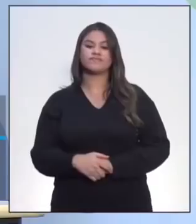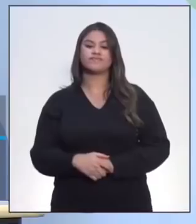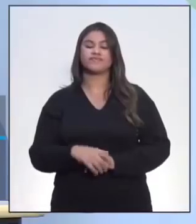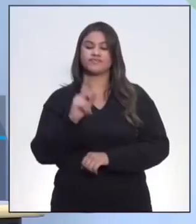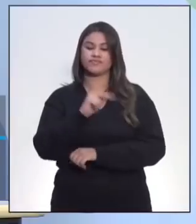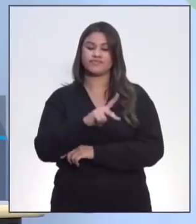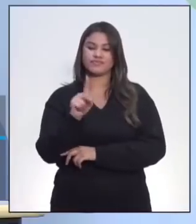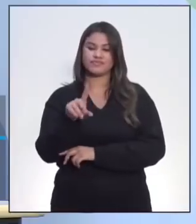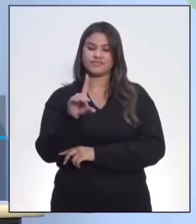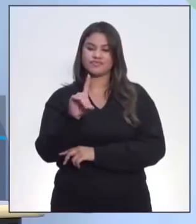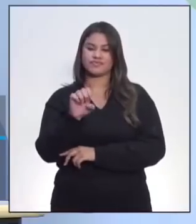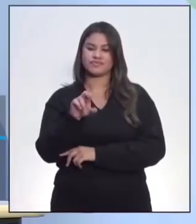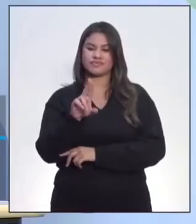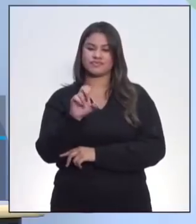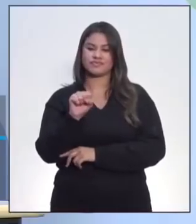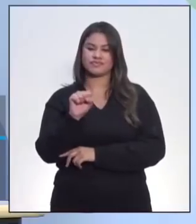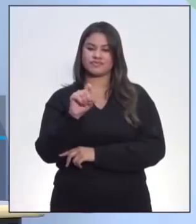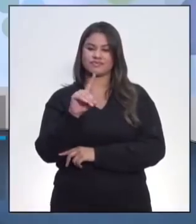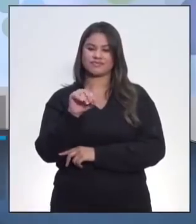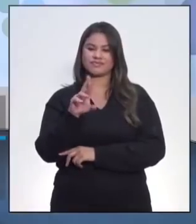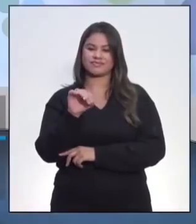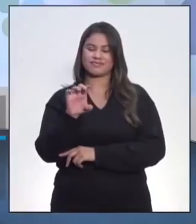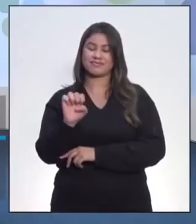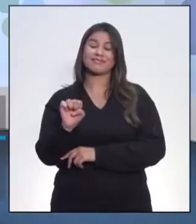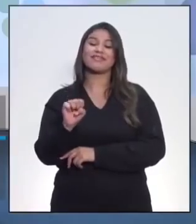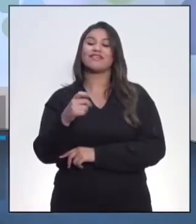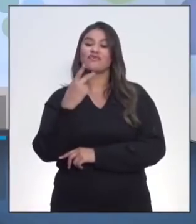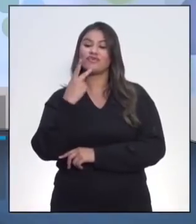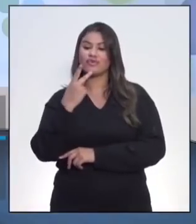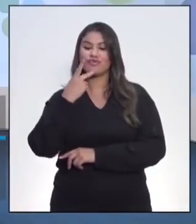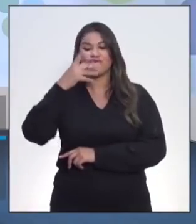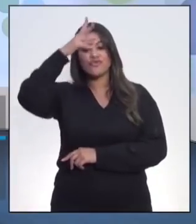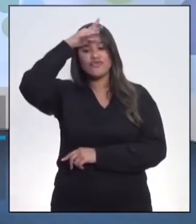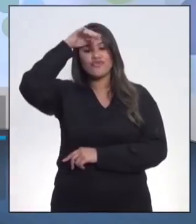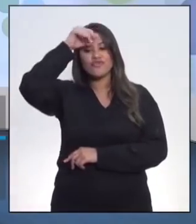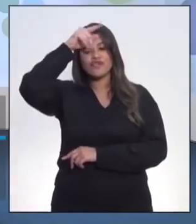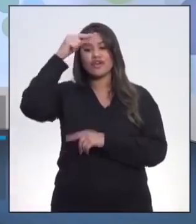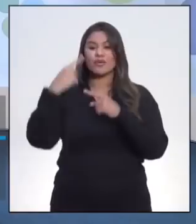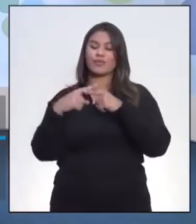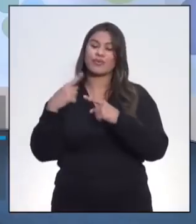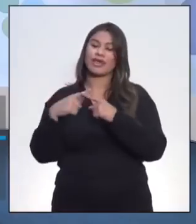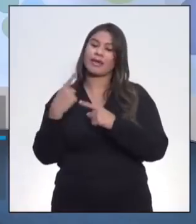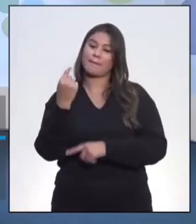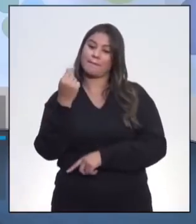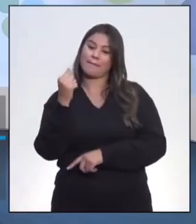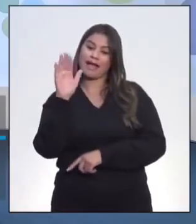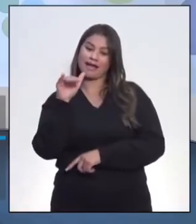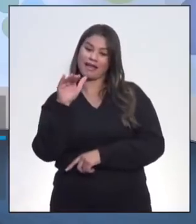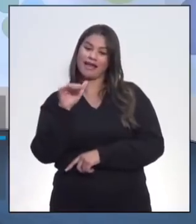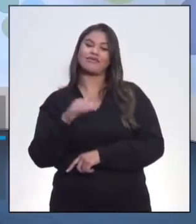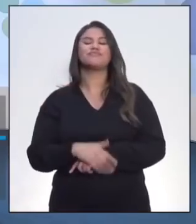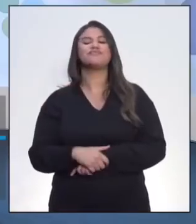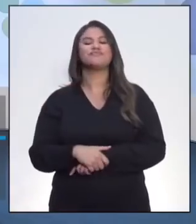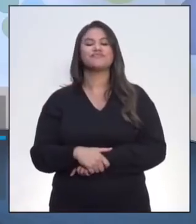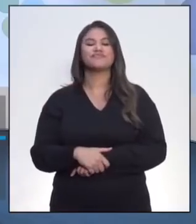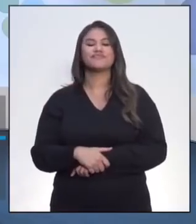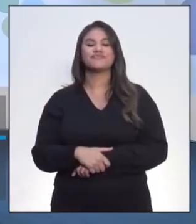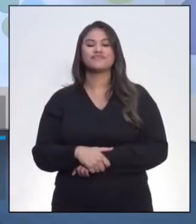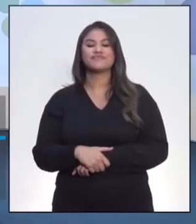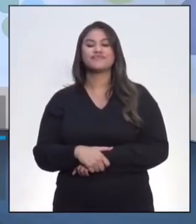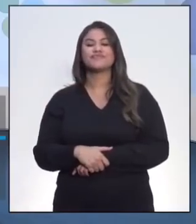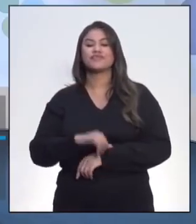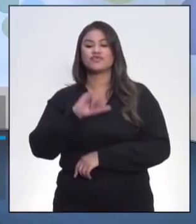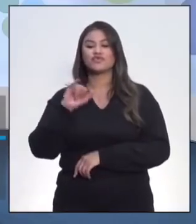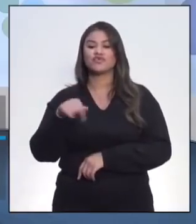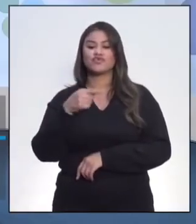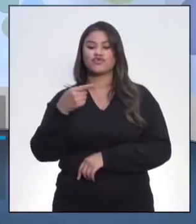Deusdete, ele falou que é a carne de frango porque é mais barato, né? Ele trouxe essa ideia. O João Ernesto já deu até a receita